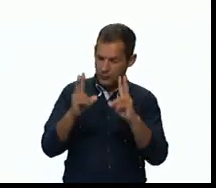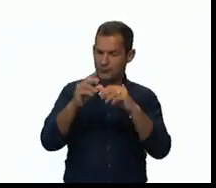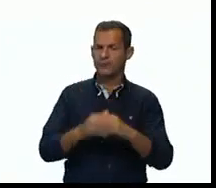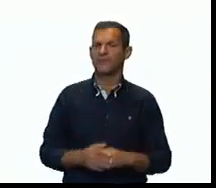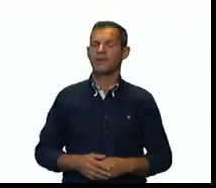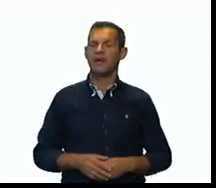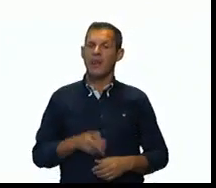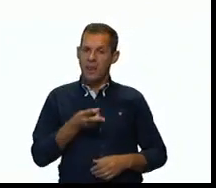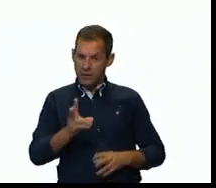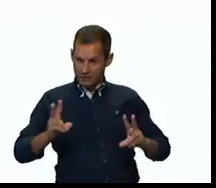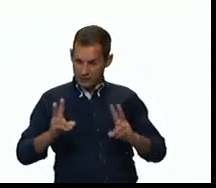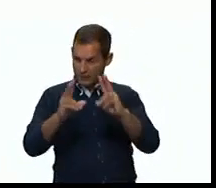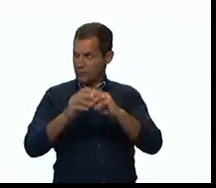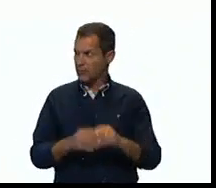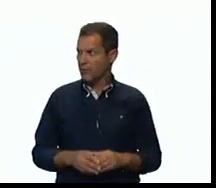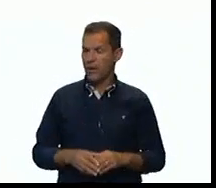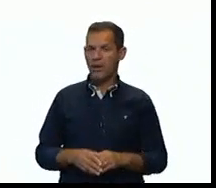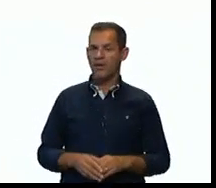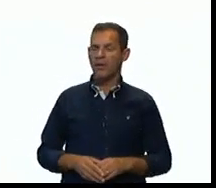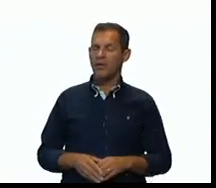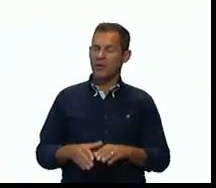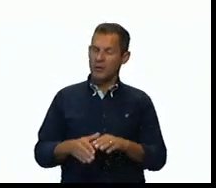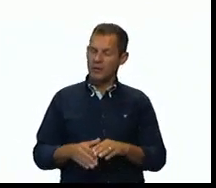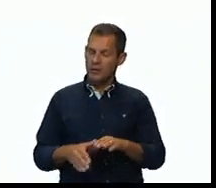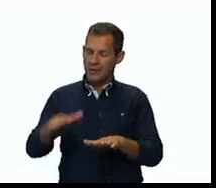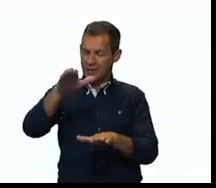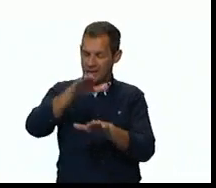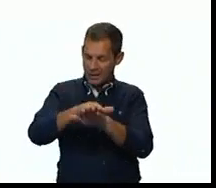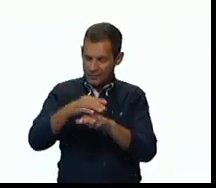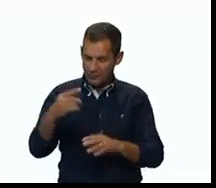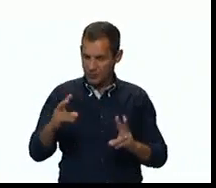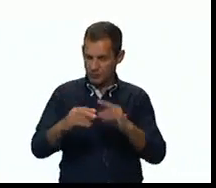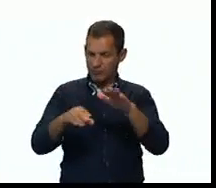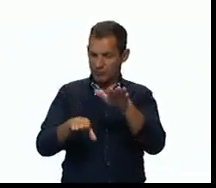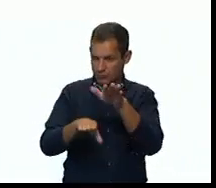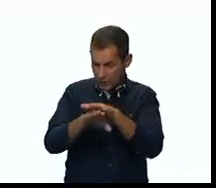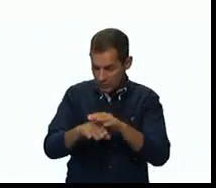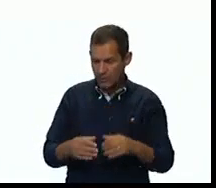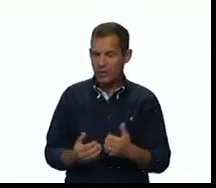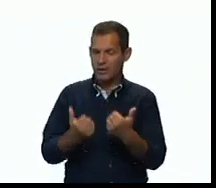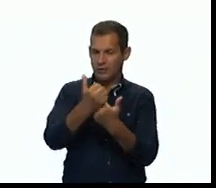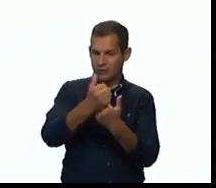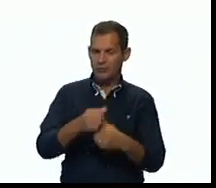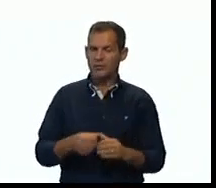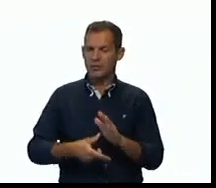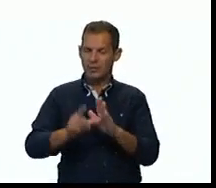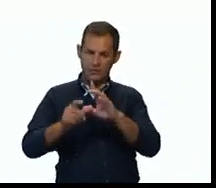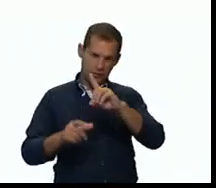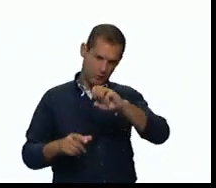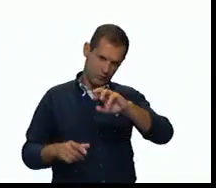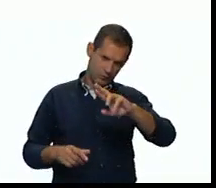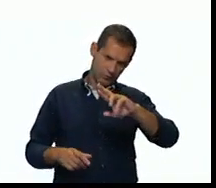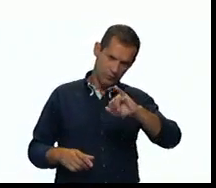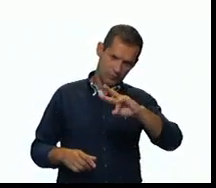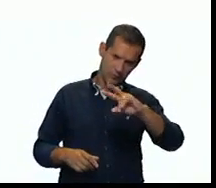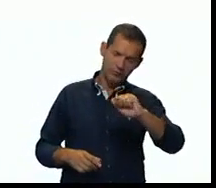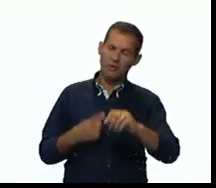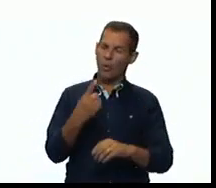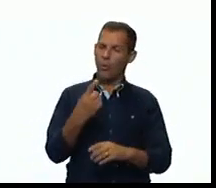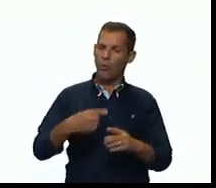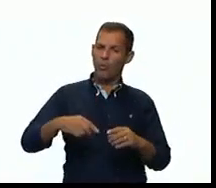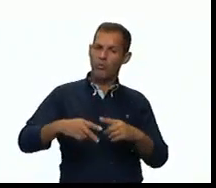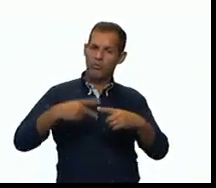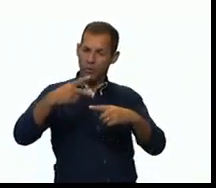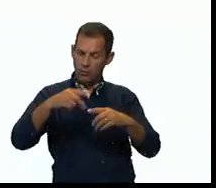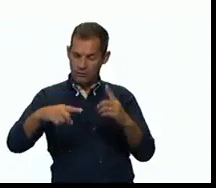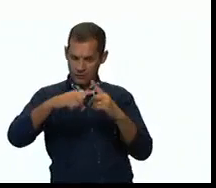valores. Sempre o valor de cima menos o valor de baixo. Então, substituindo nossa antiderivada, nós vamos ter 1 ao quadrado